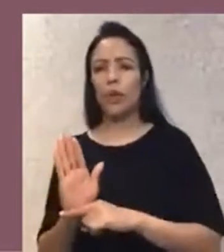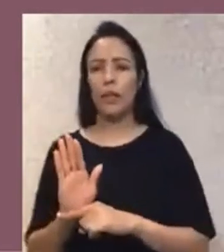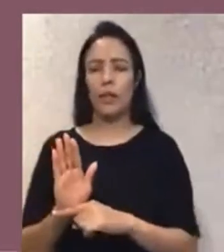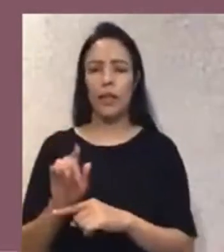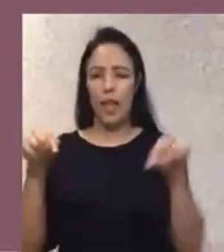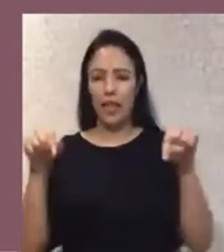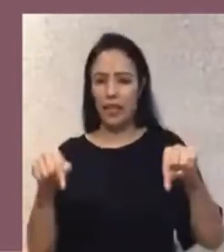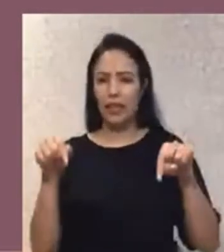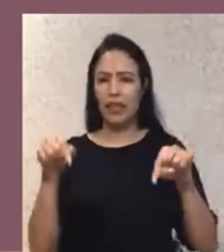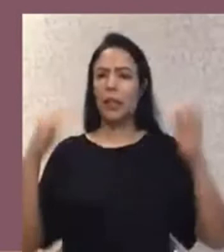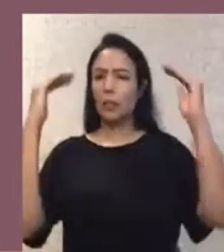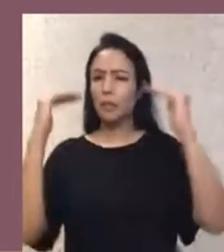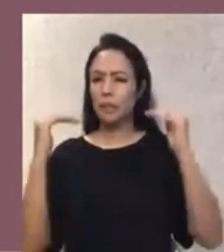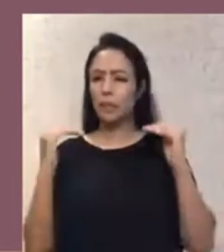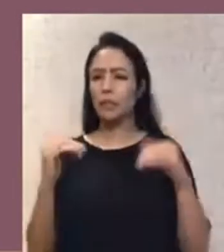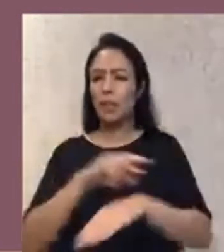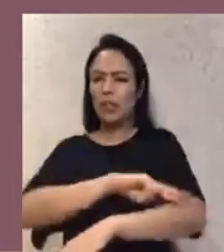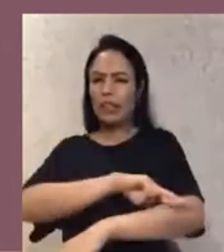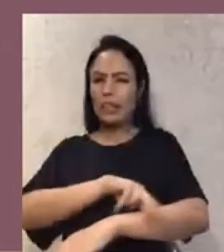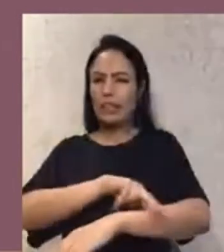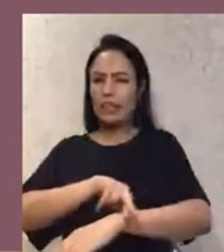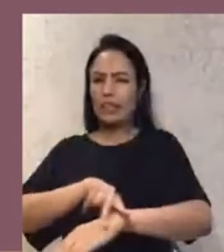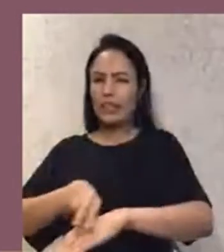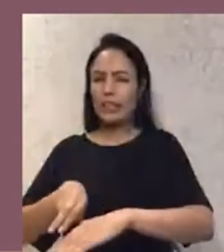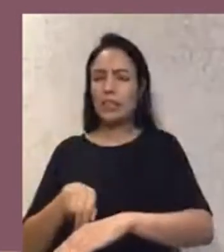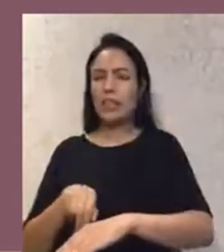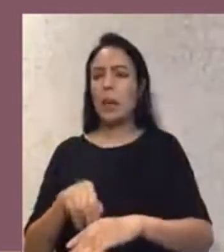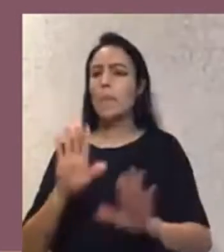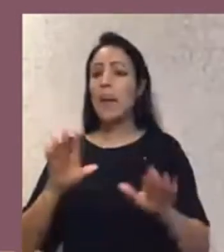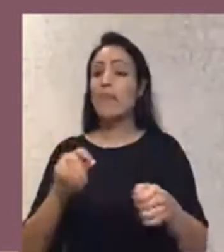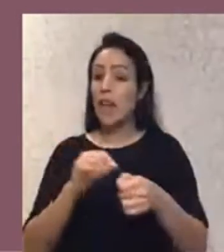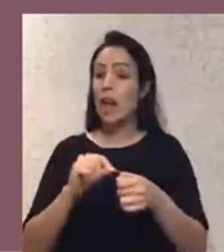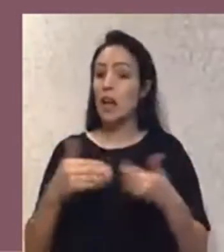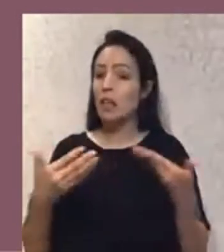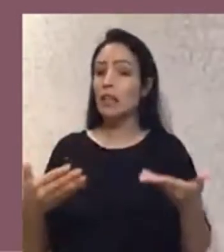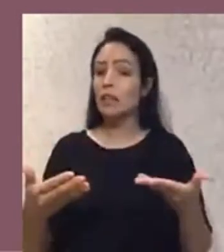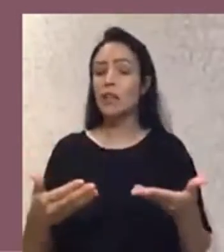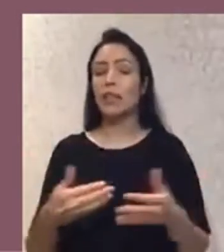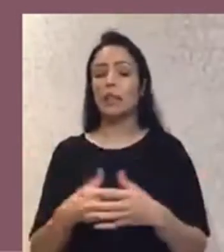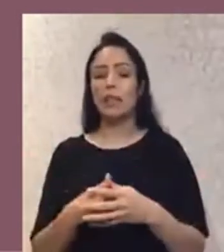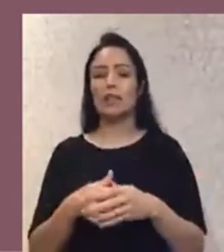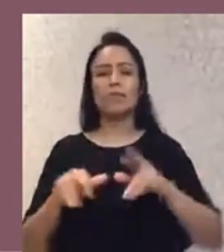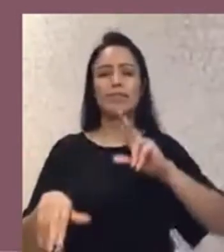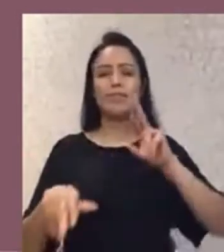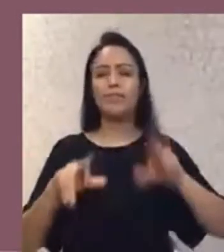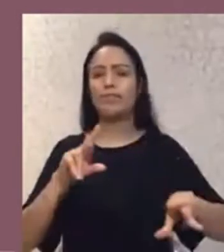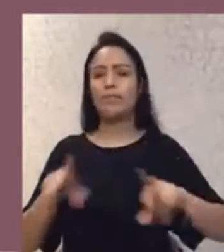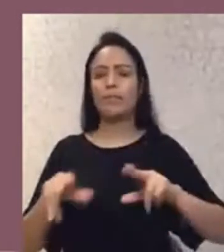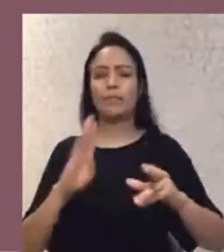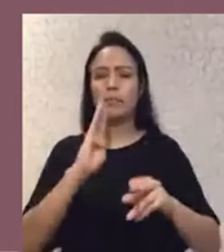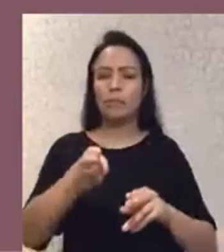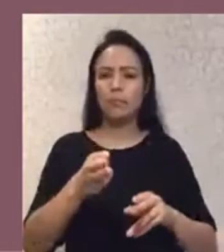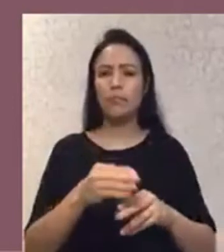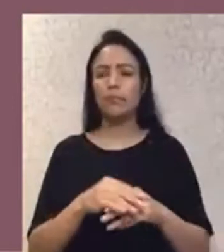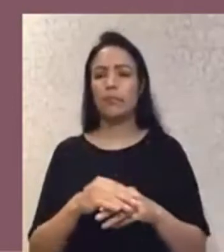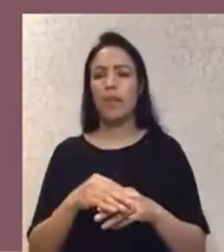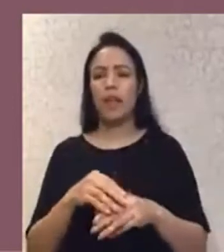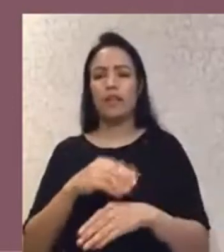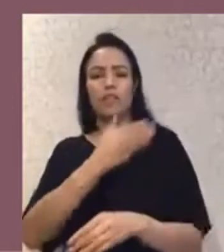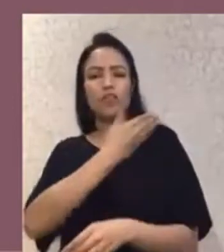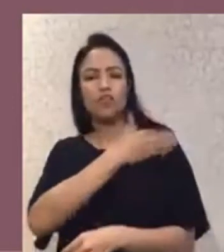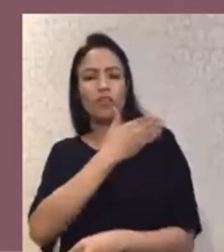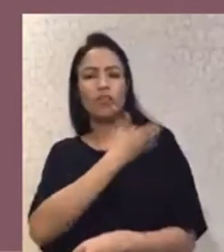racializada, mas é também produtor ativo dela, por meios dos mecanismos mais diretos de discriminação e